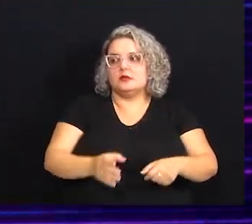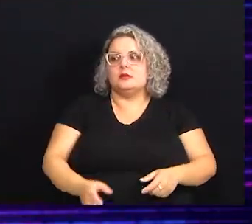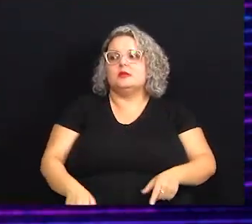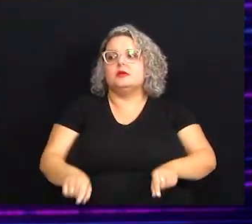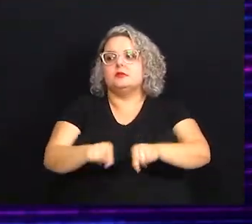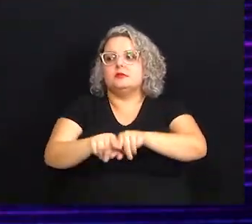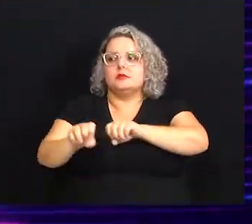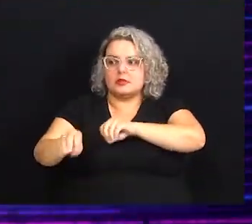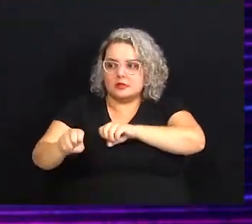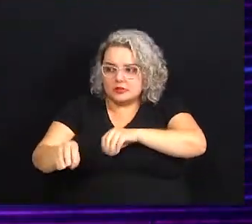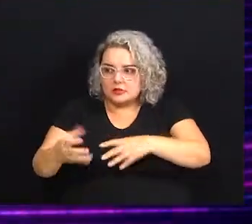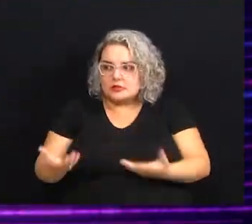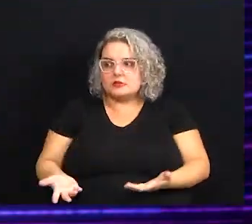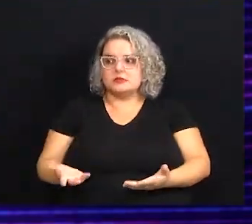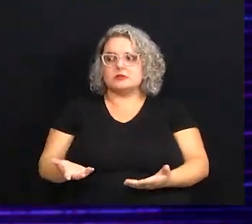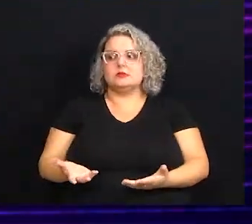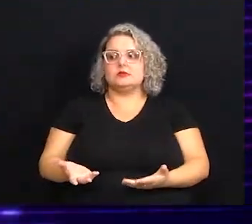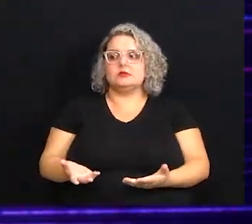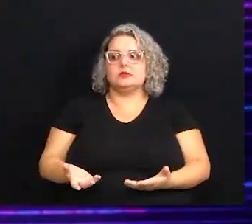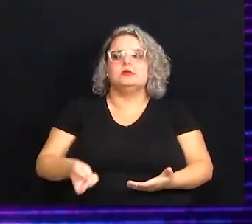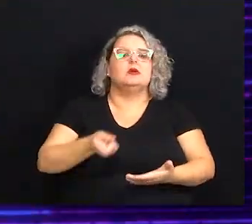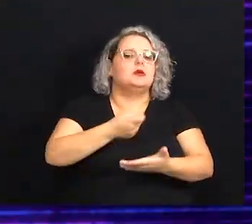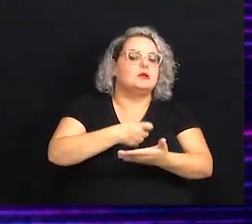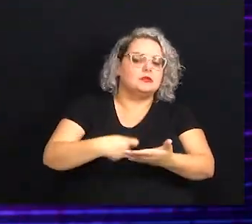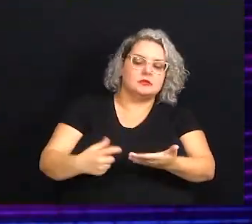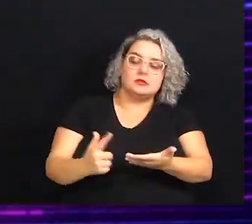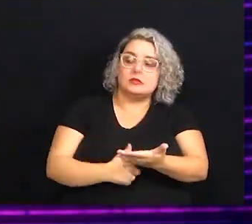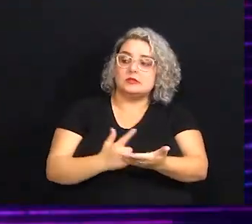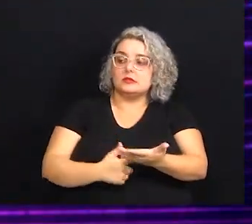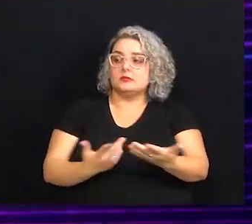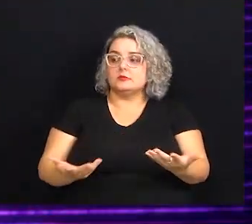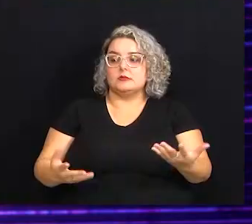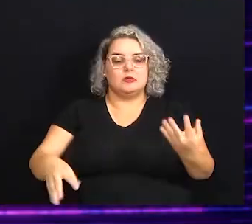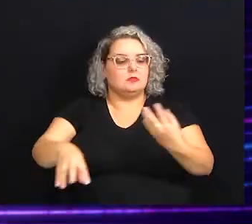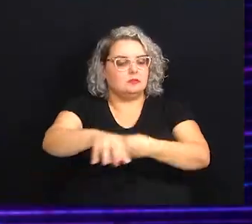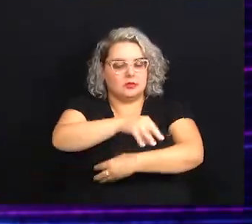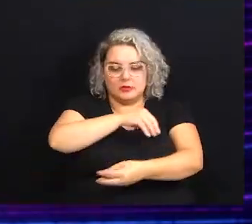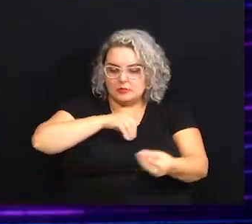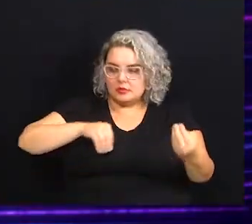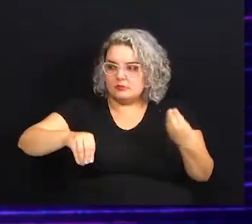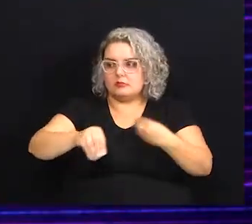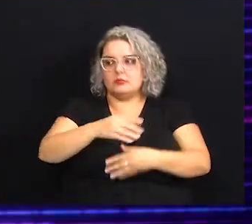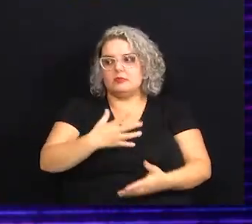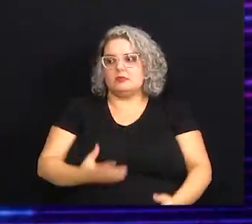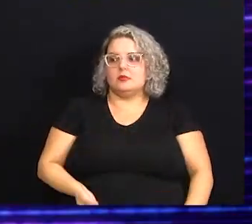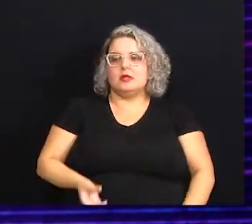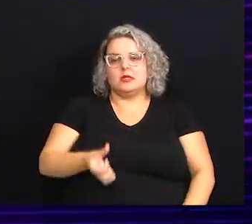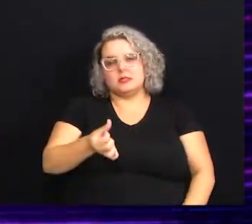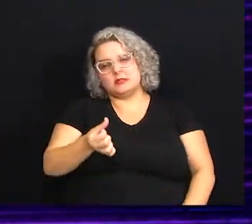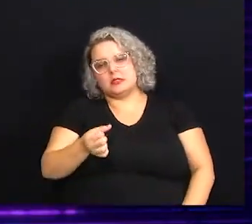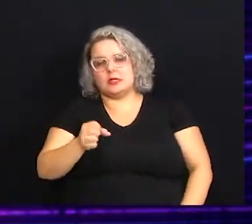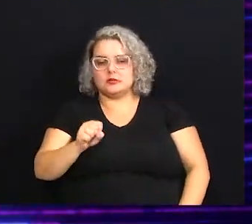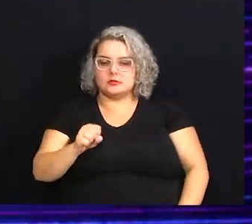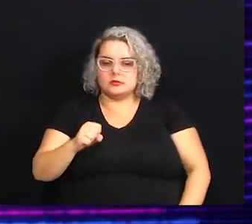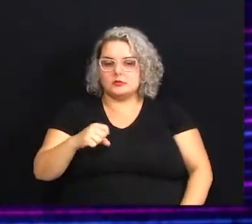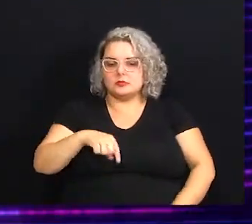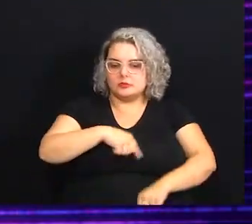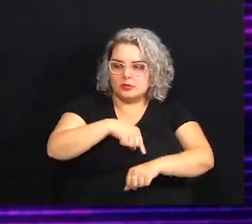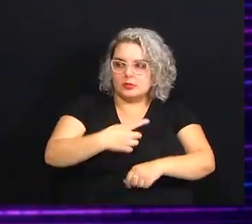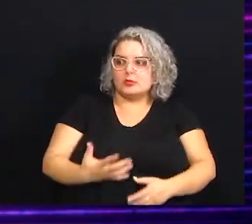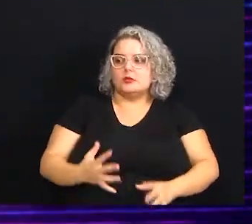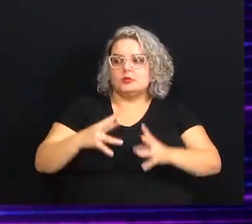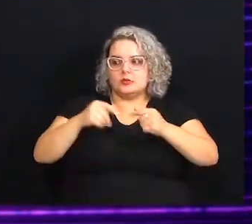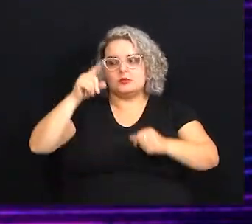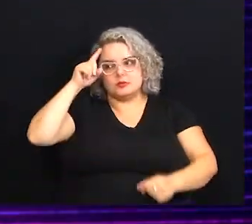dando aula, ao mesmo tempo eu estava escrevendo meu livro, então foram assim, no mínimo umas 6, 8 horas todos os dias